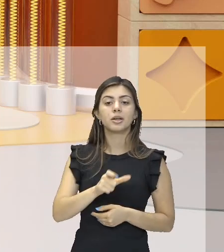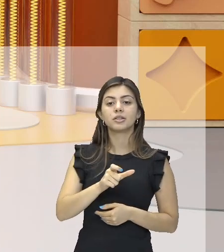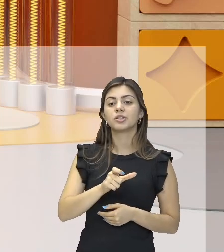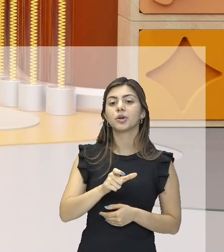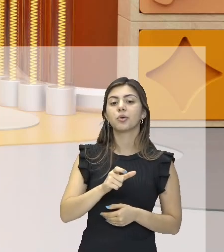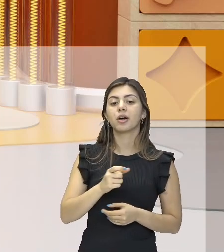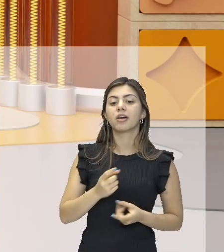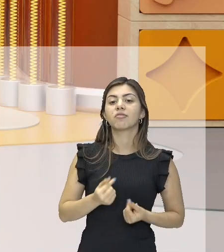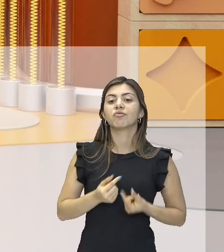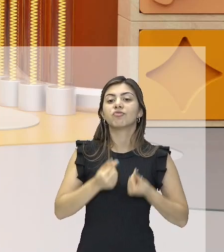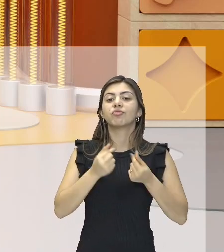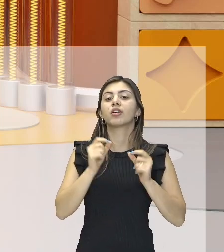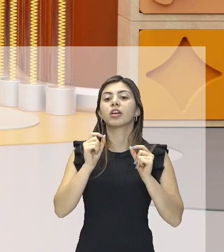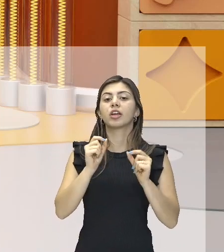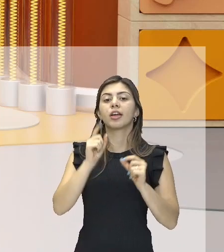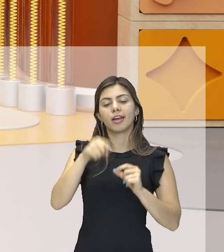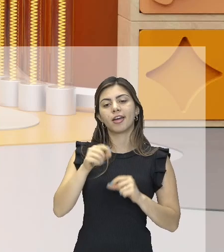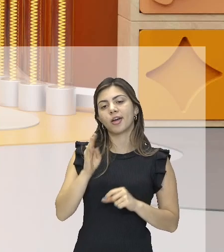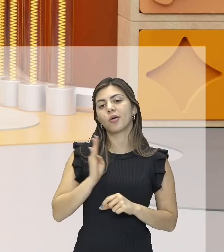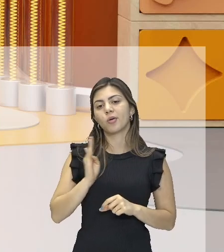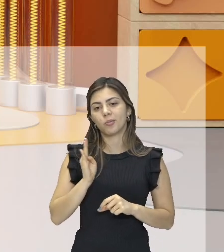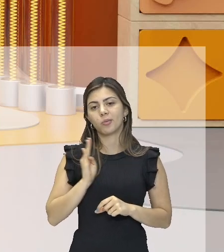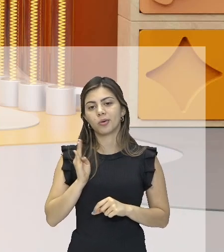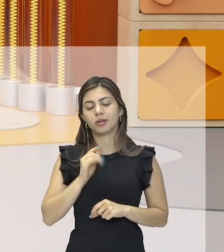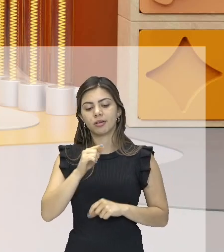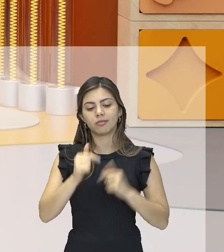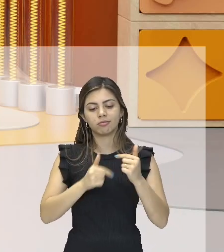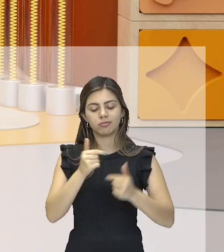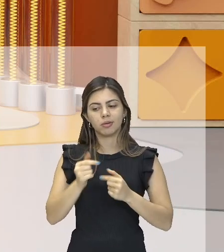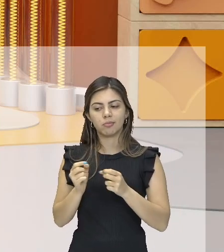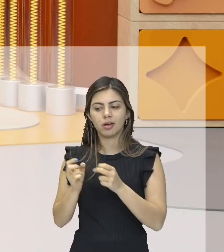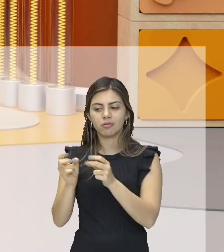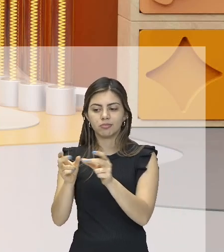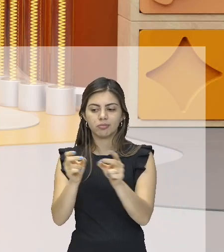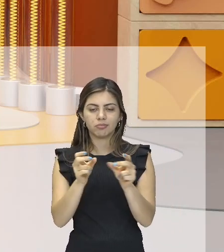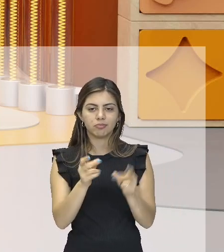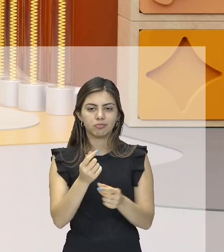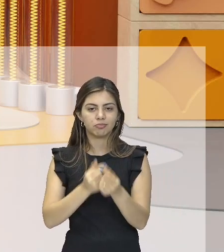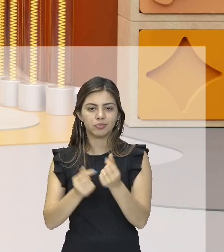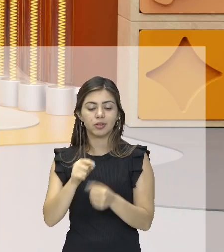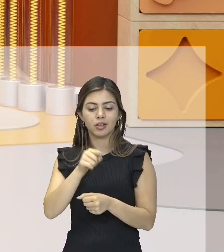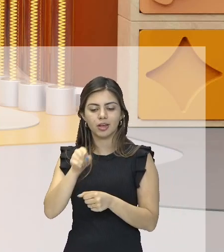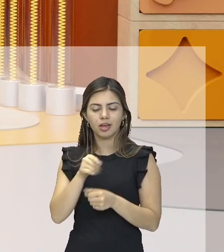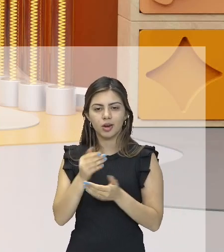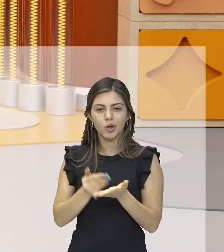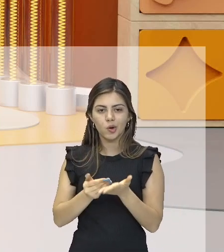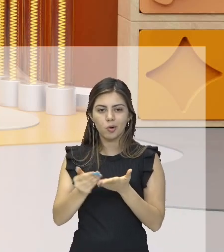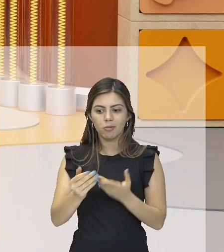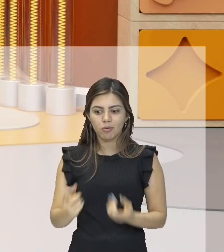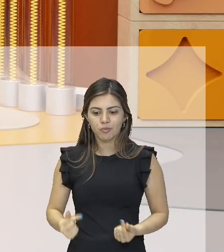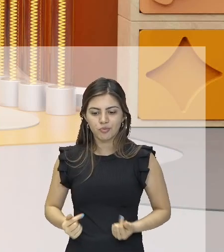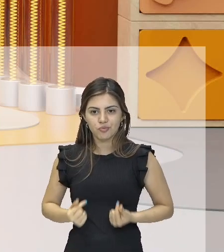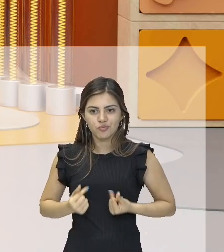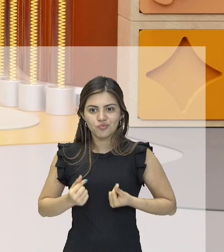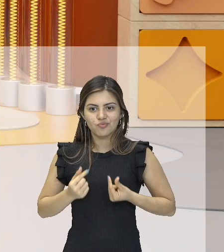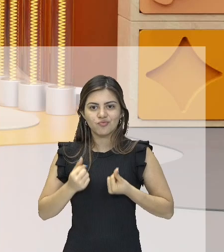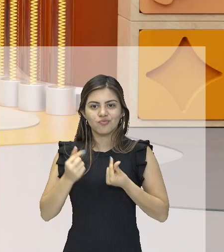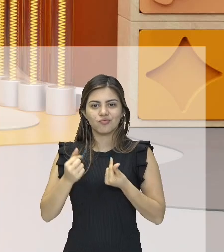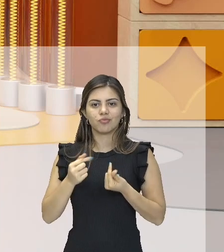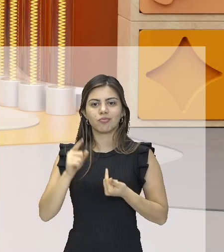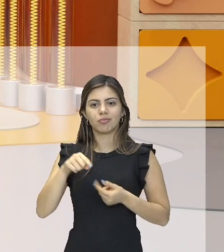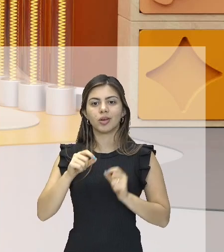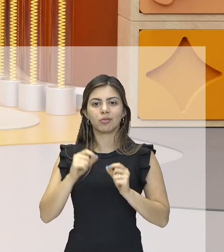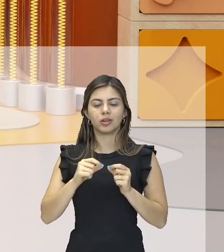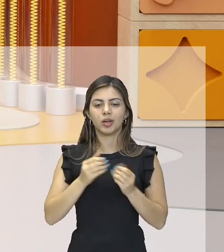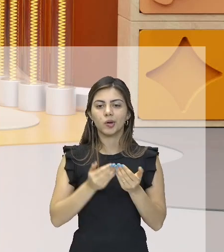os burgueses que estavam trabalhando com o comércio. Foram eles que começaram ali a enriquecer com as rotas comerciais